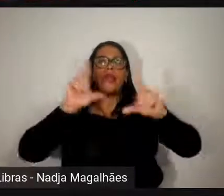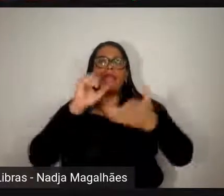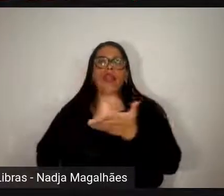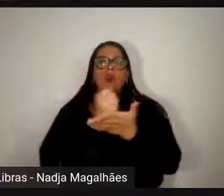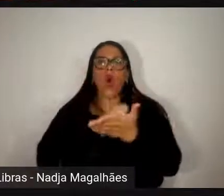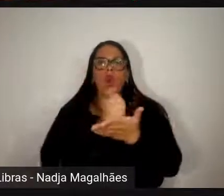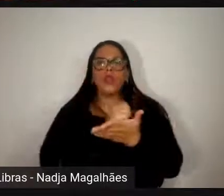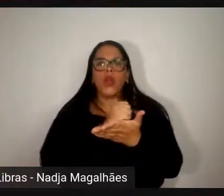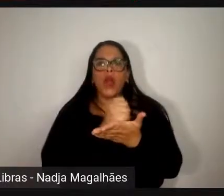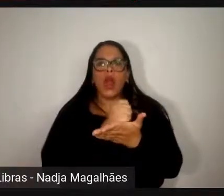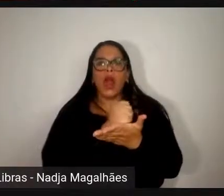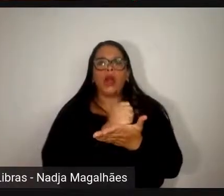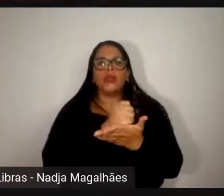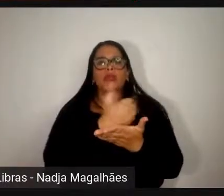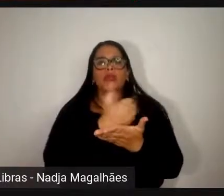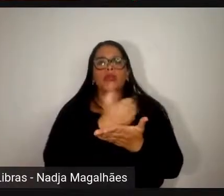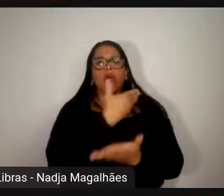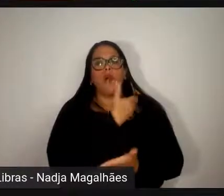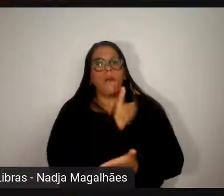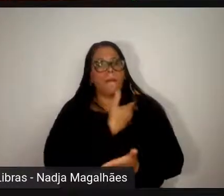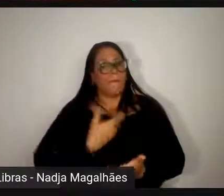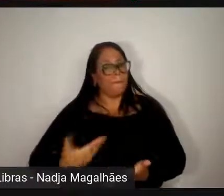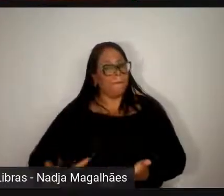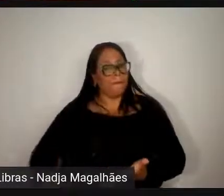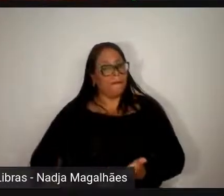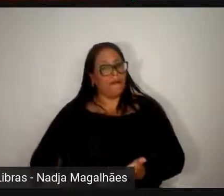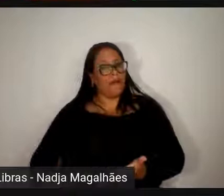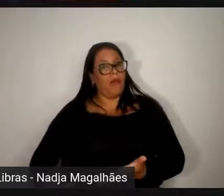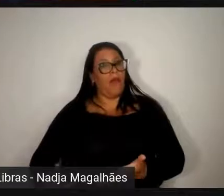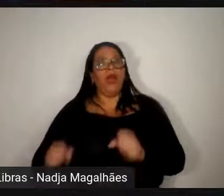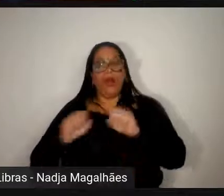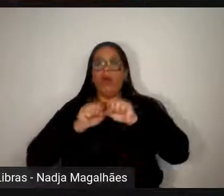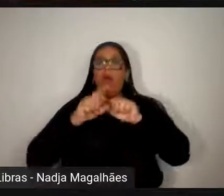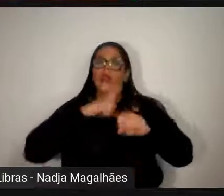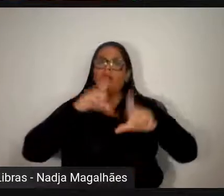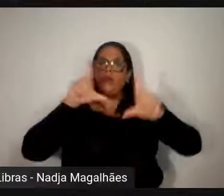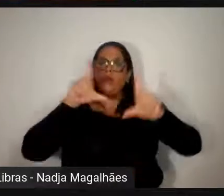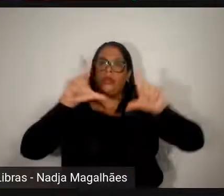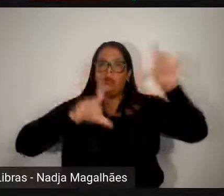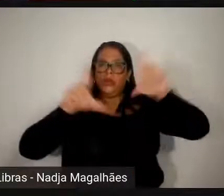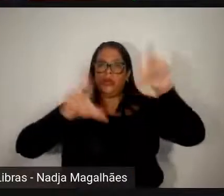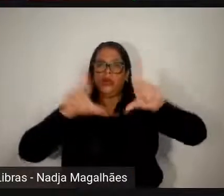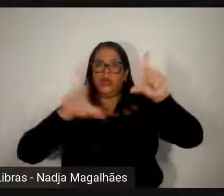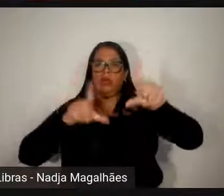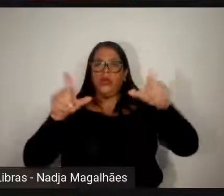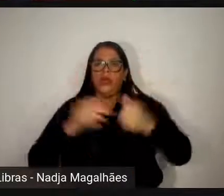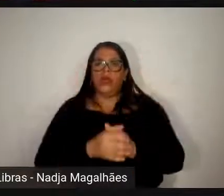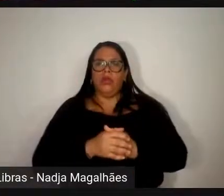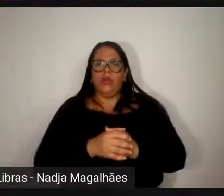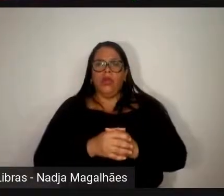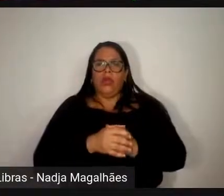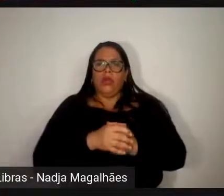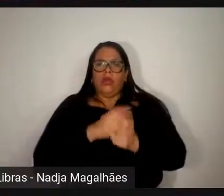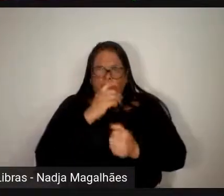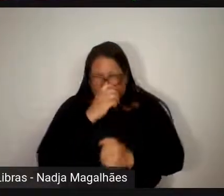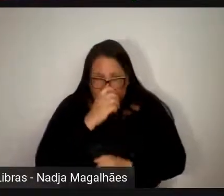controlado pela própria, não é gerado não, tá, gente? Porque gerado, todos os sinais são gerados